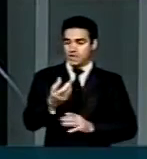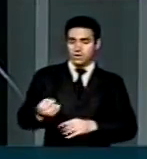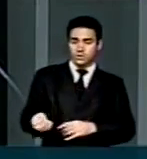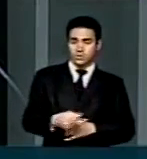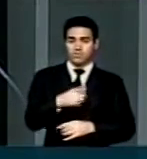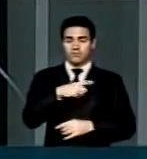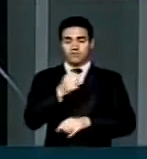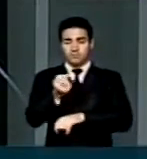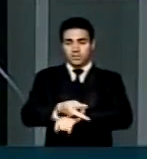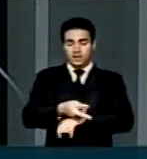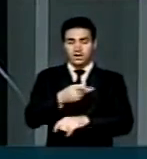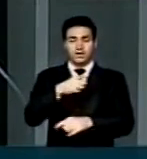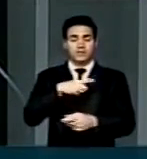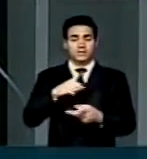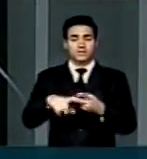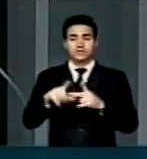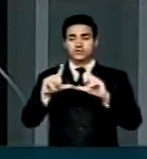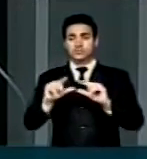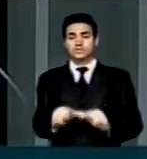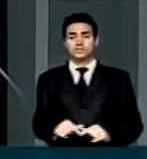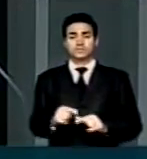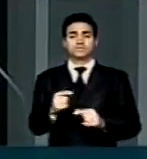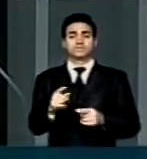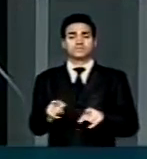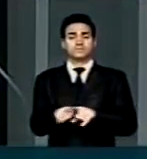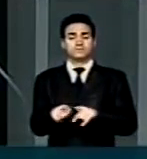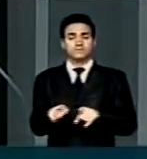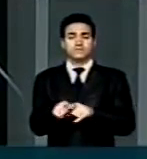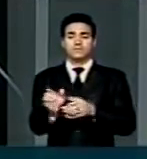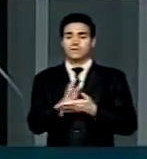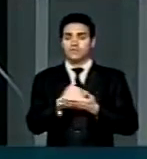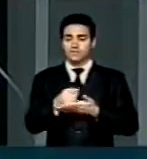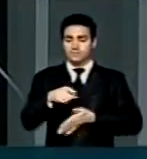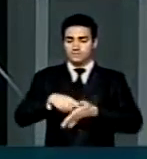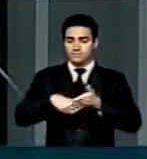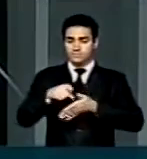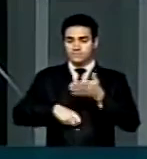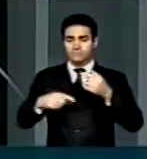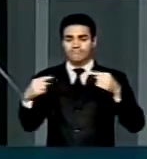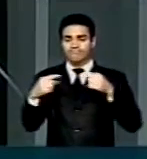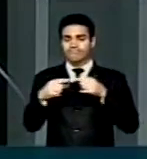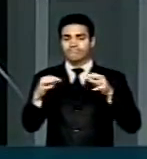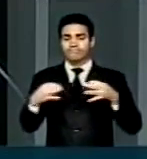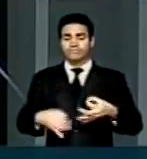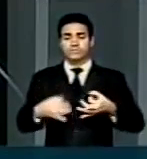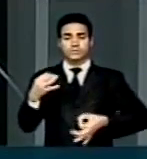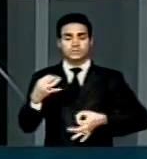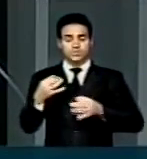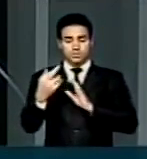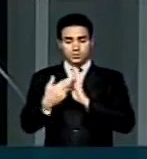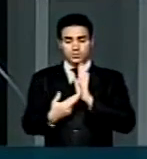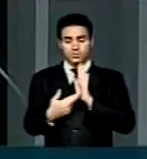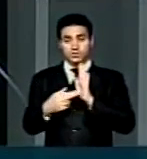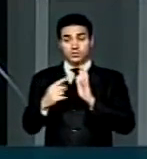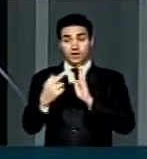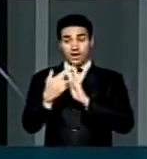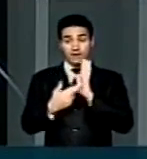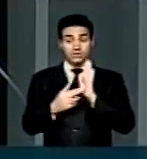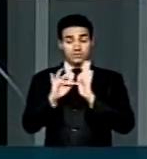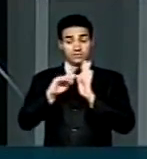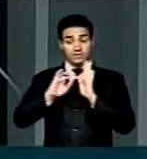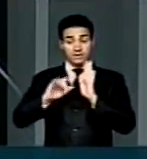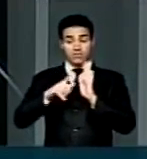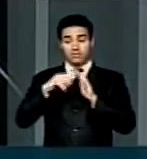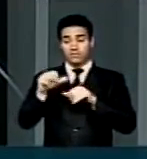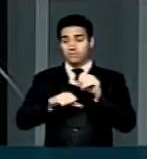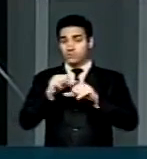desburocratizar, reduzir custos administrativos e distribuir a carga tributária de maneira mais justa. O relatório final dos projetos que modificam o Estatuto